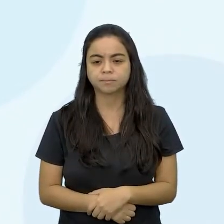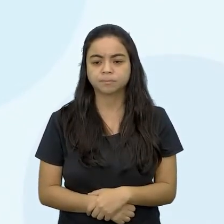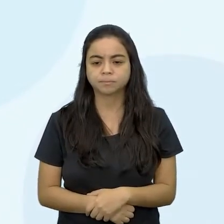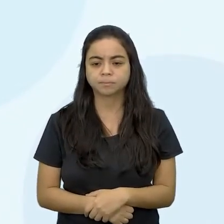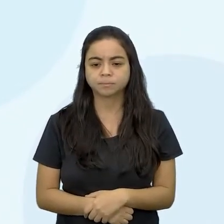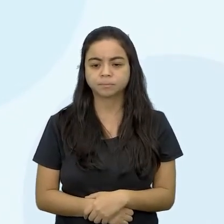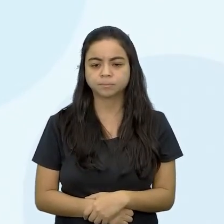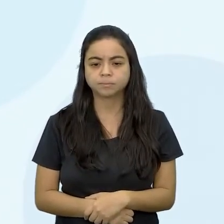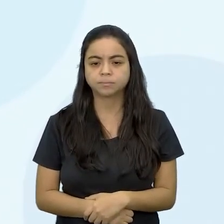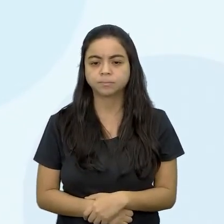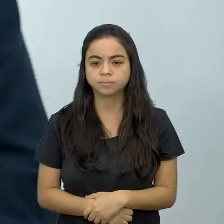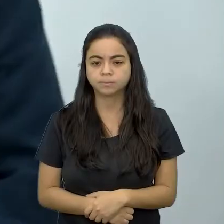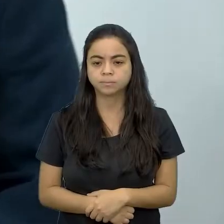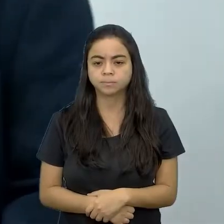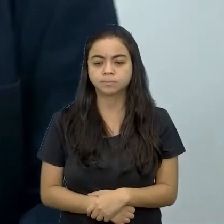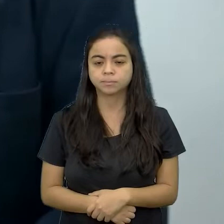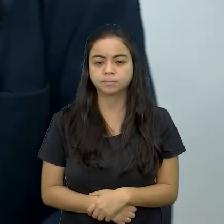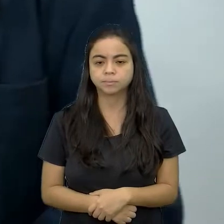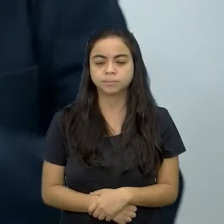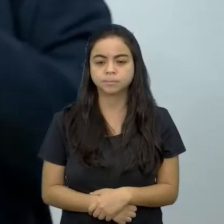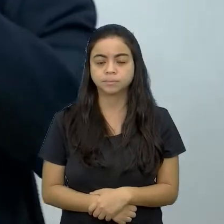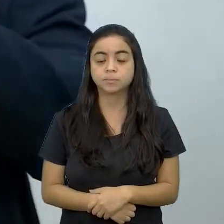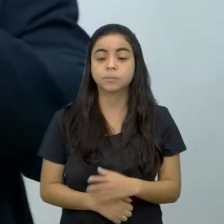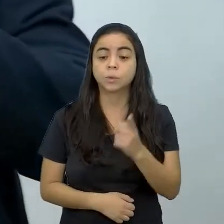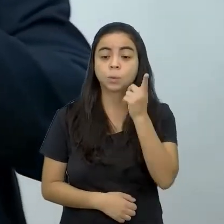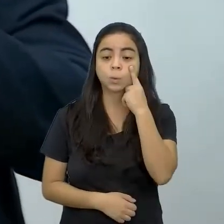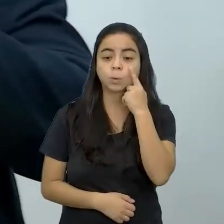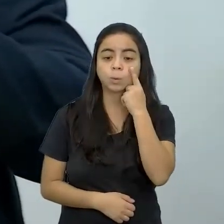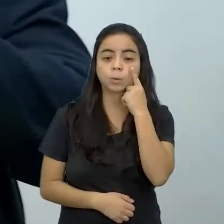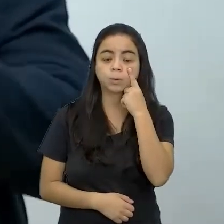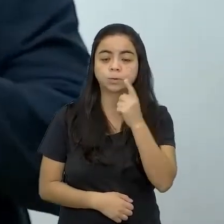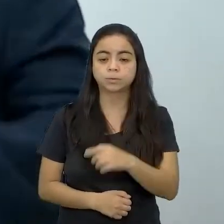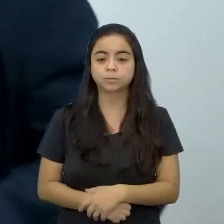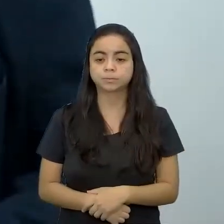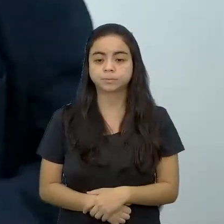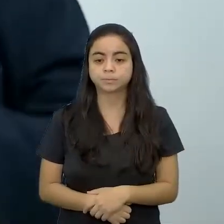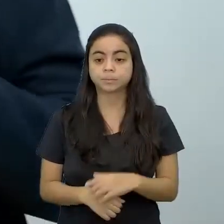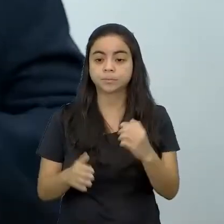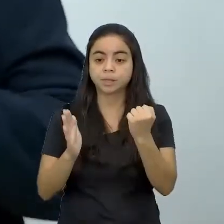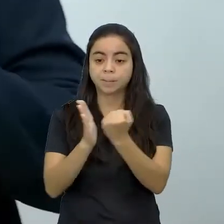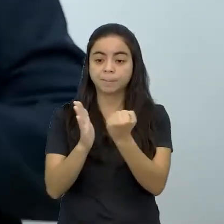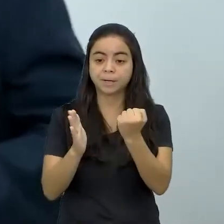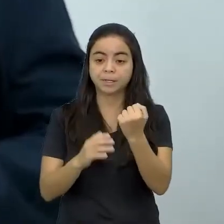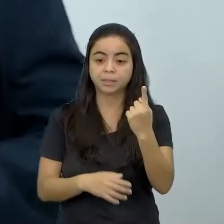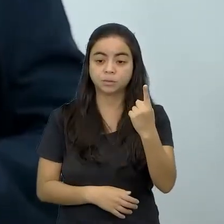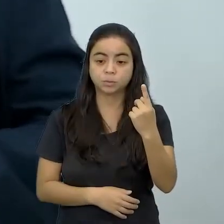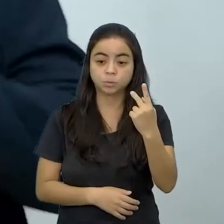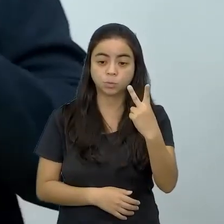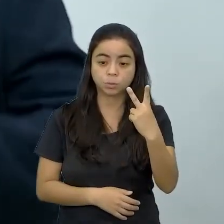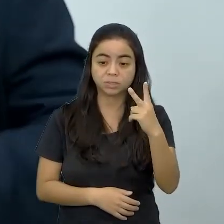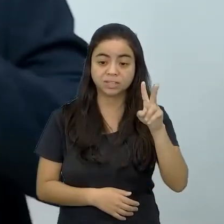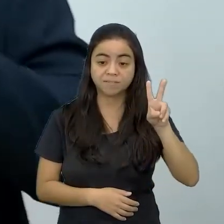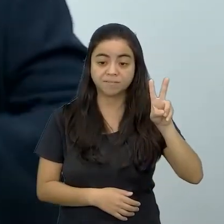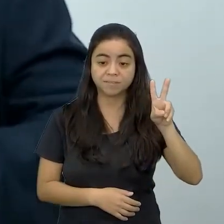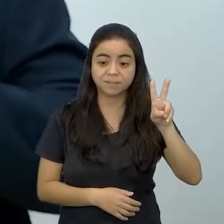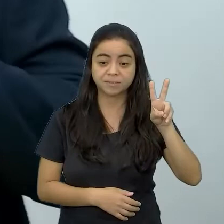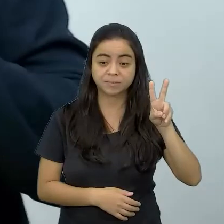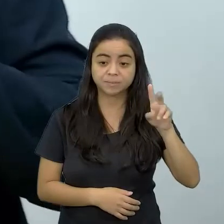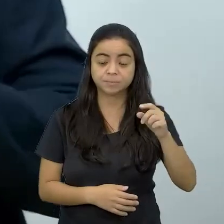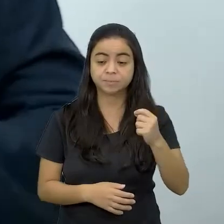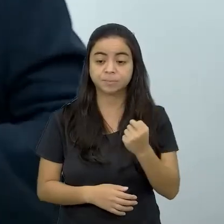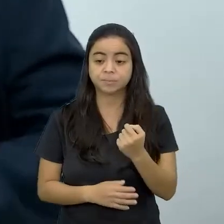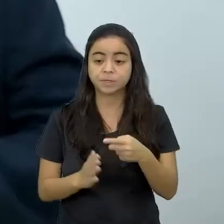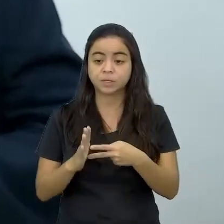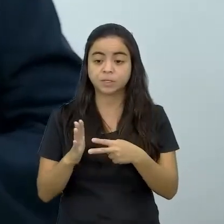em conta que um minutinho para mim e olha só tá marcado ali 12V quer dizer